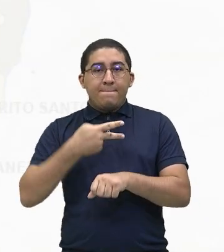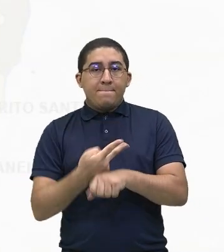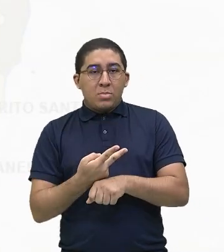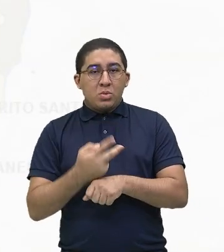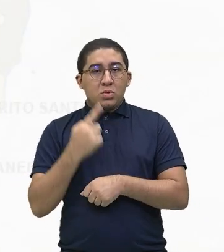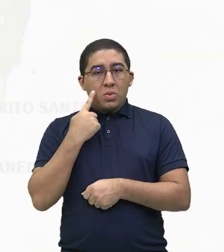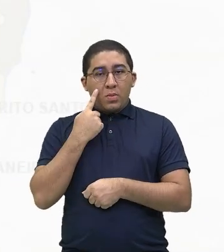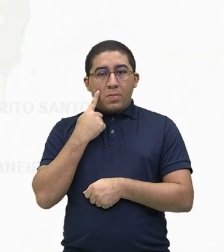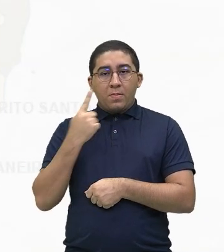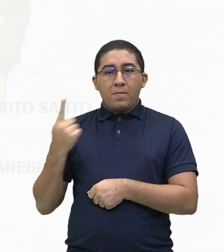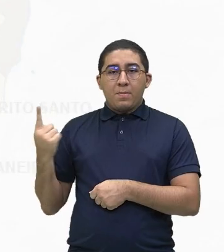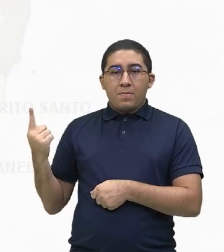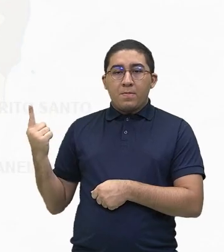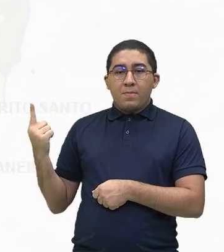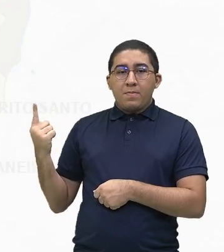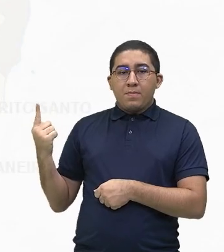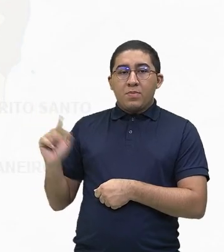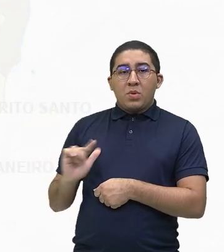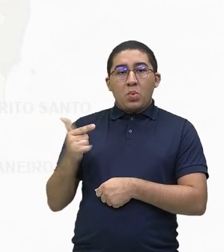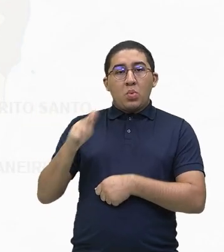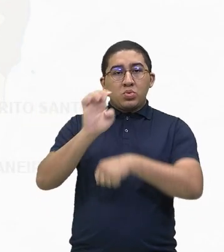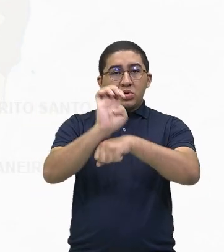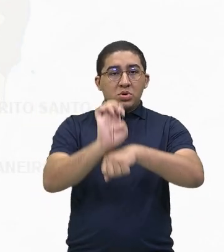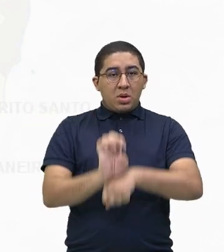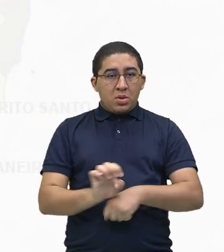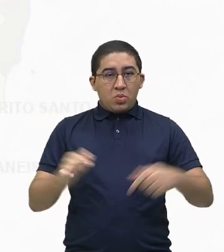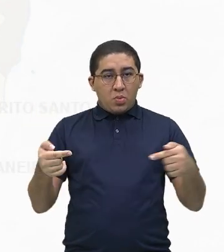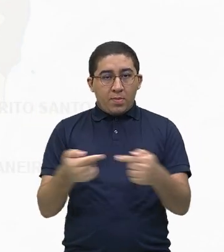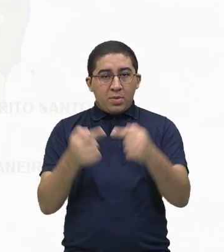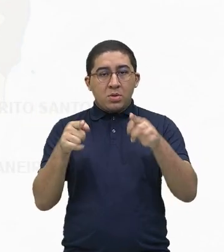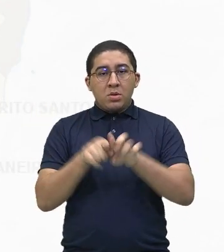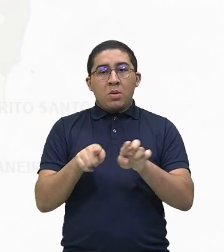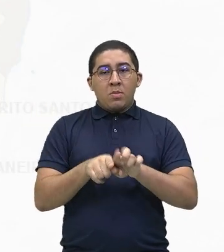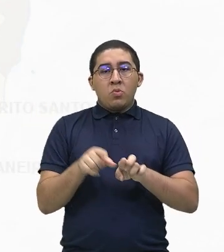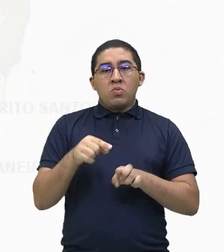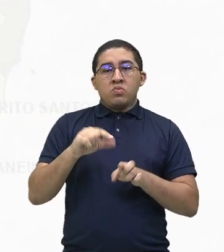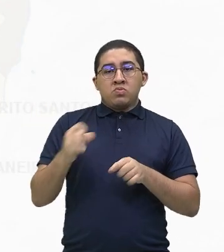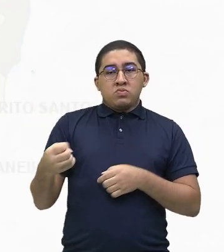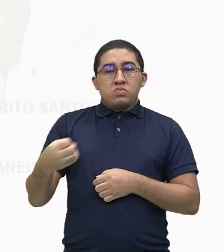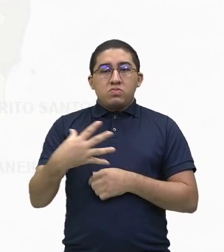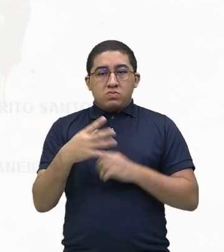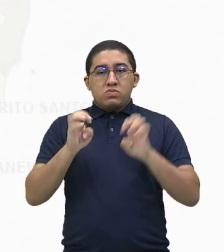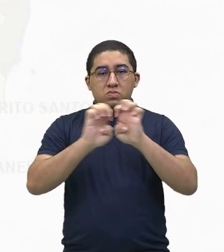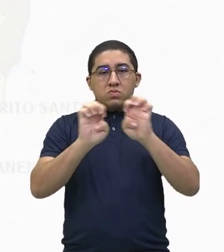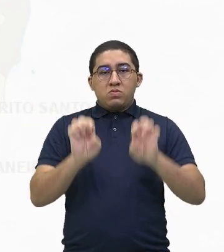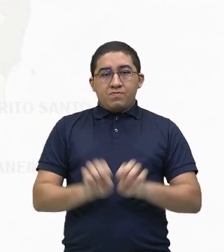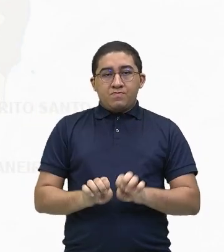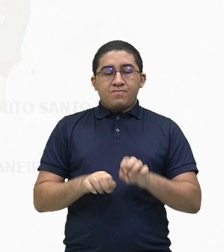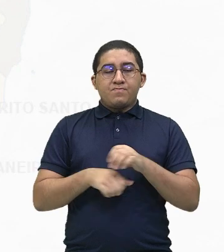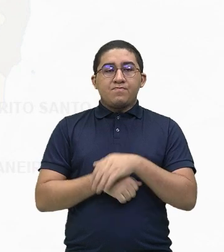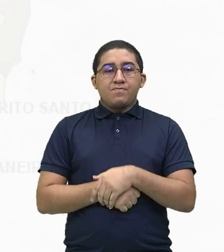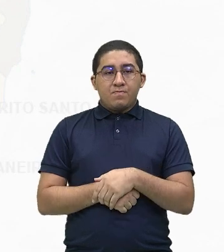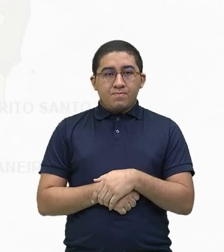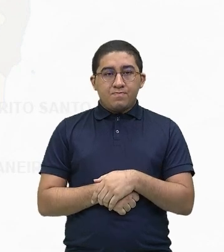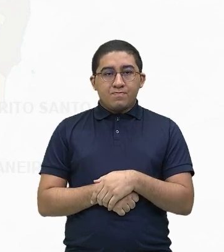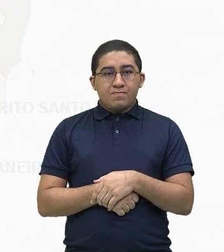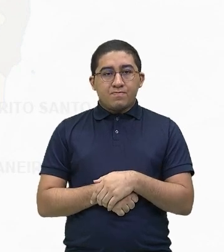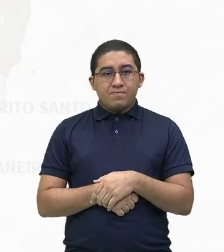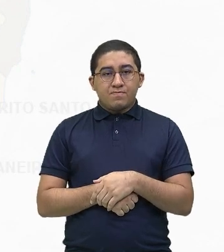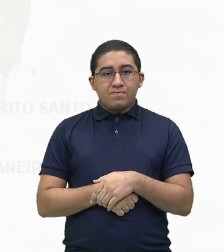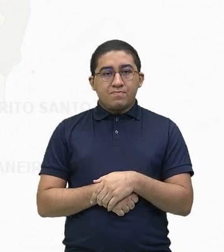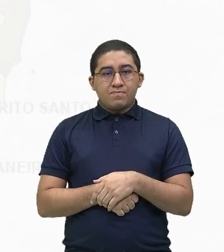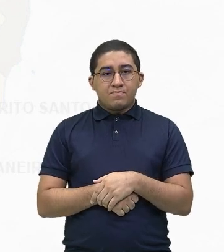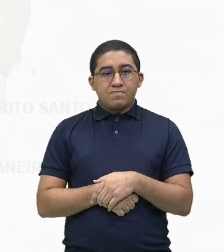tem ali outros estados em uma nova configuração, né? E aí nós já temos, olha, a atual configuração